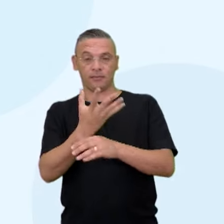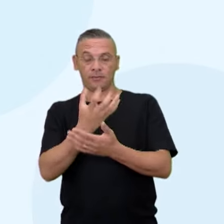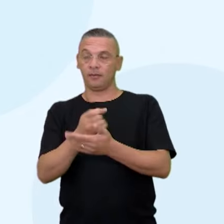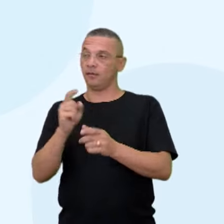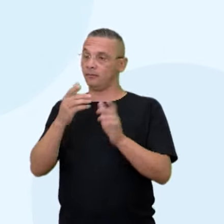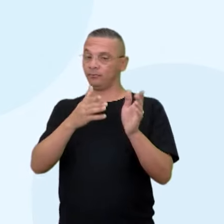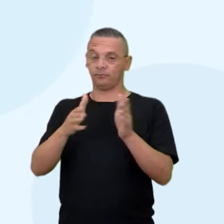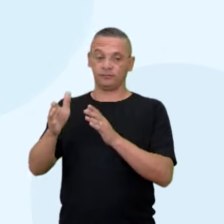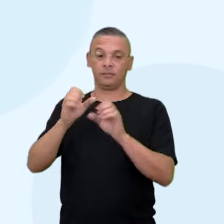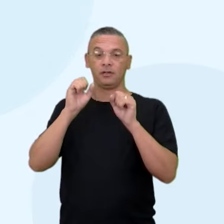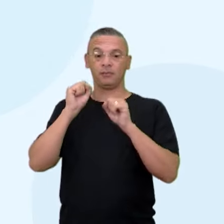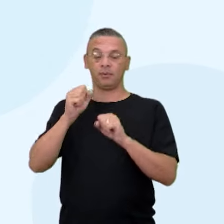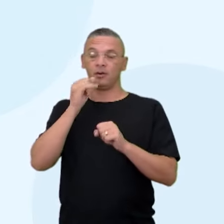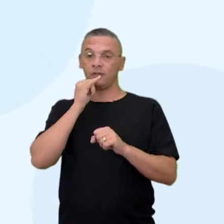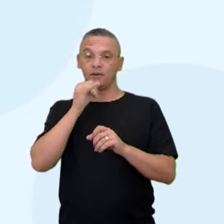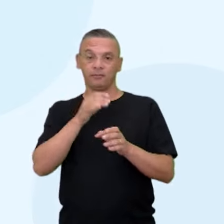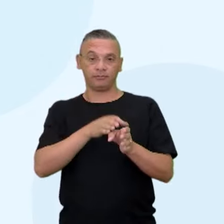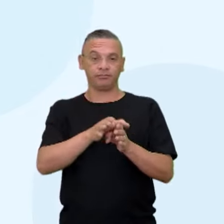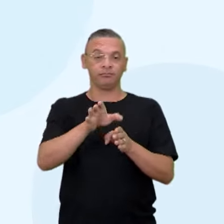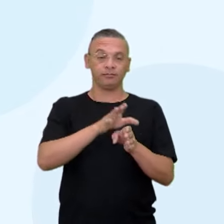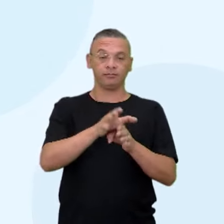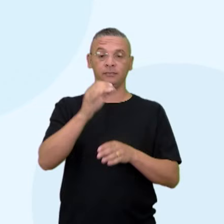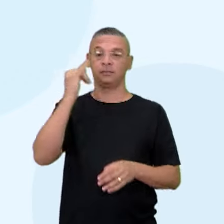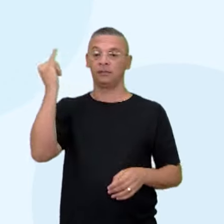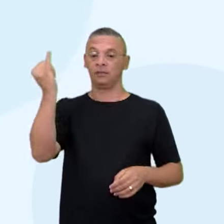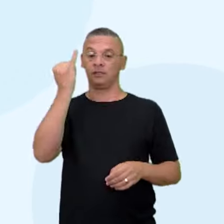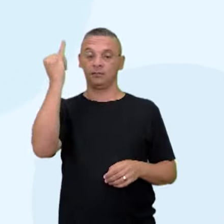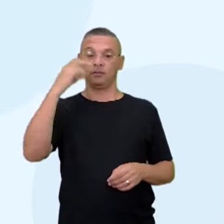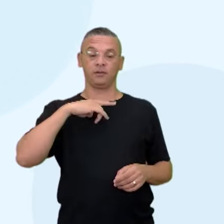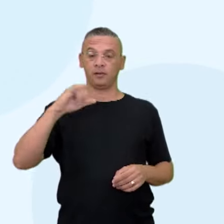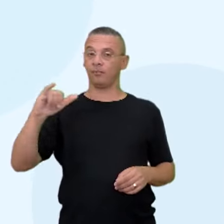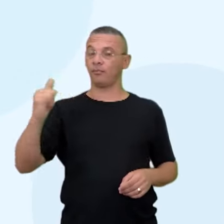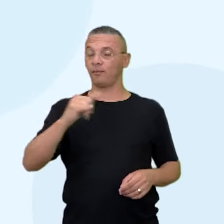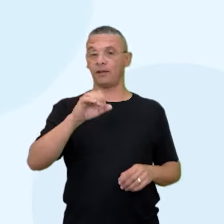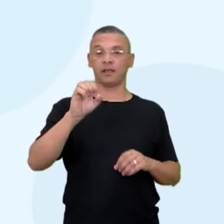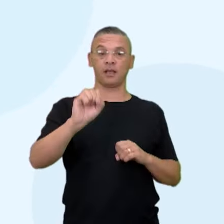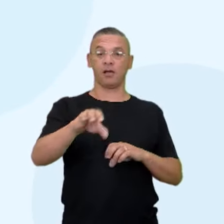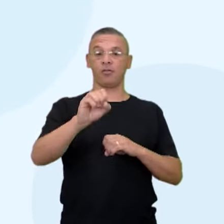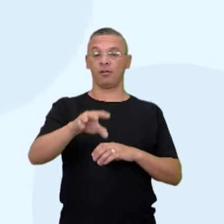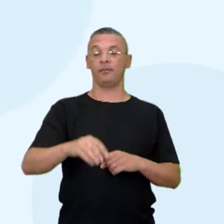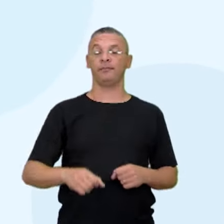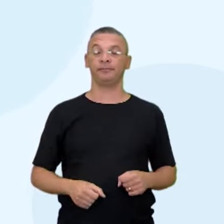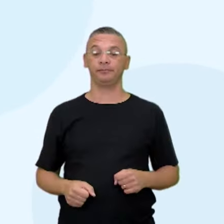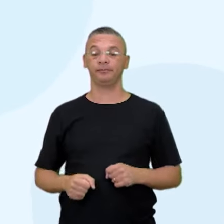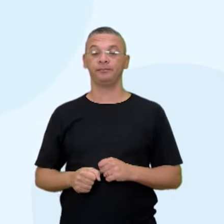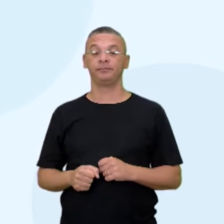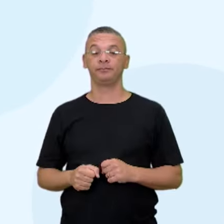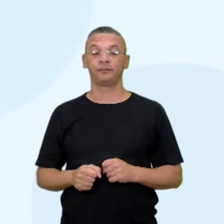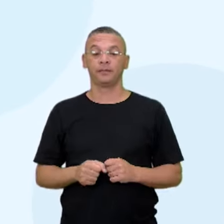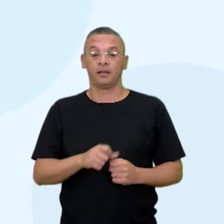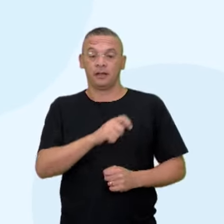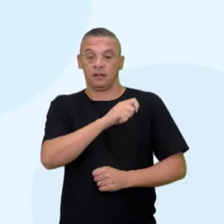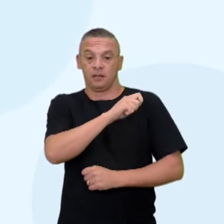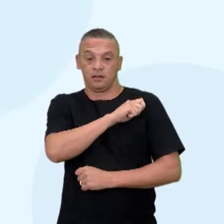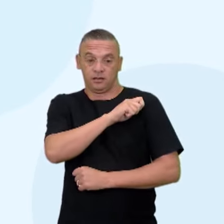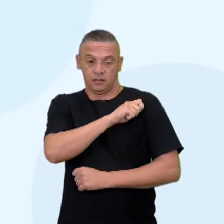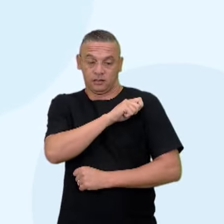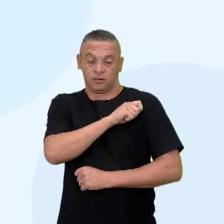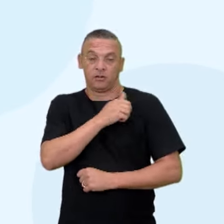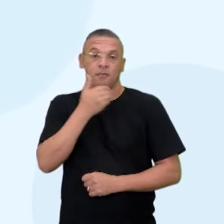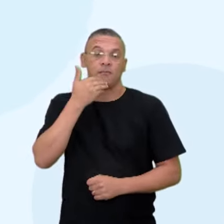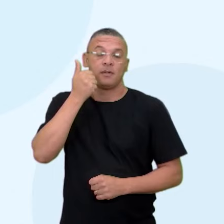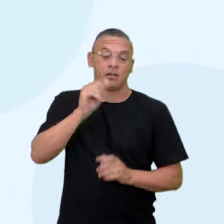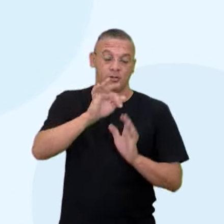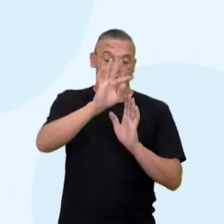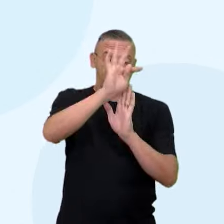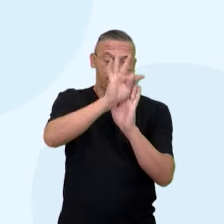então que o estudante tenha orientações aí importantes para poder aproveitar melhor o material. Então a ideia é, querido aluno, para aproveitar melhor